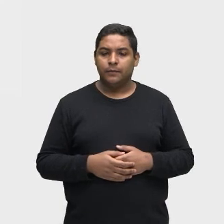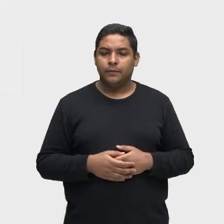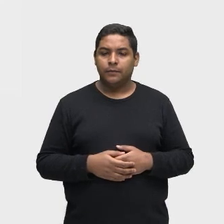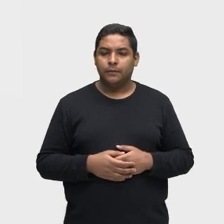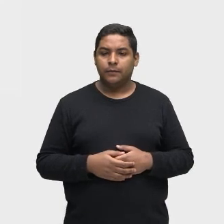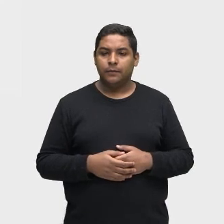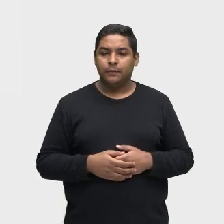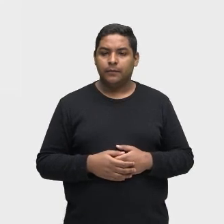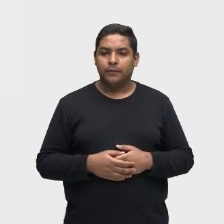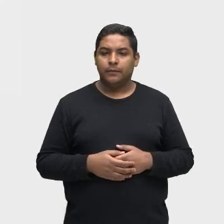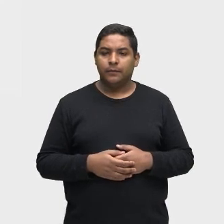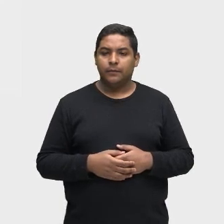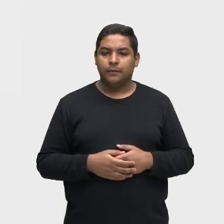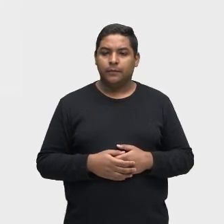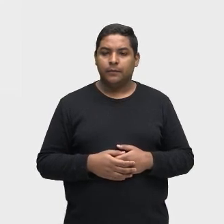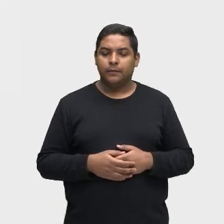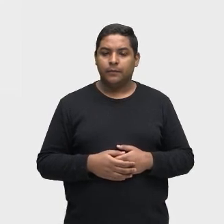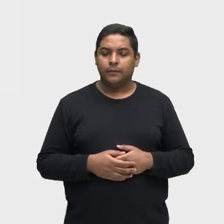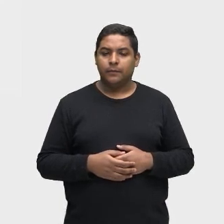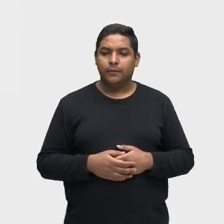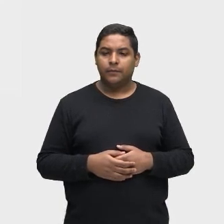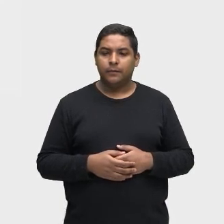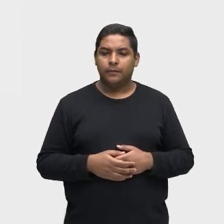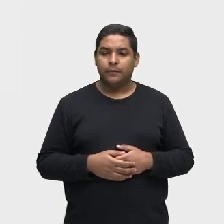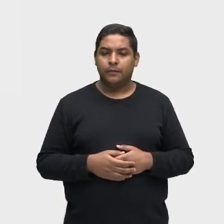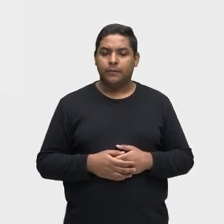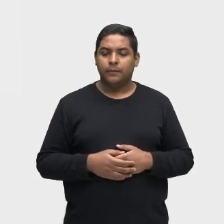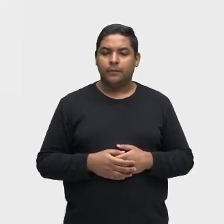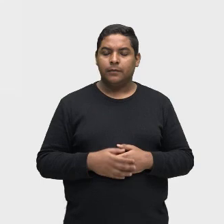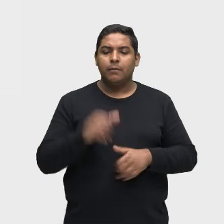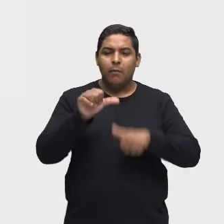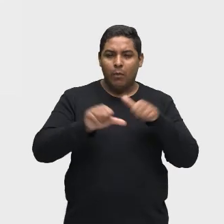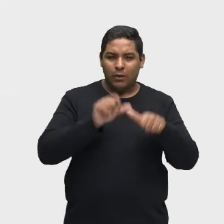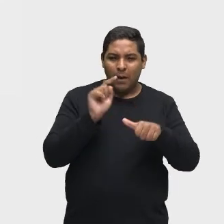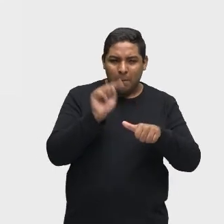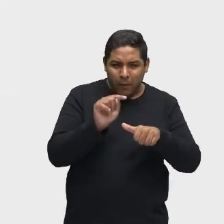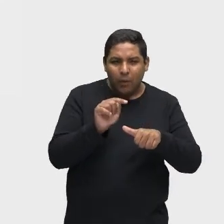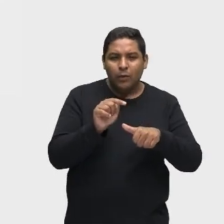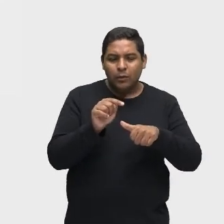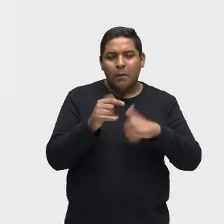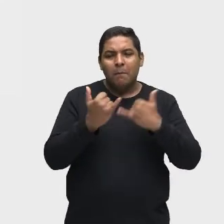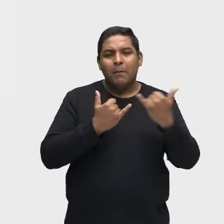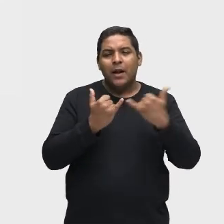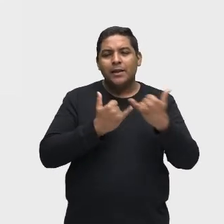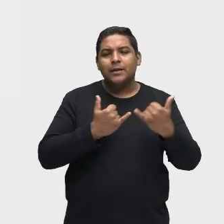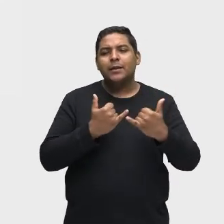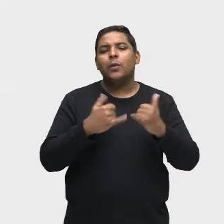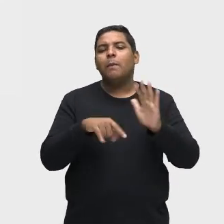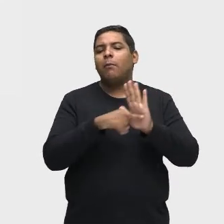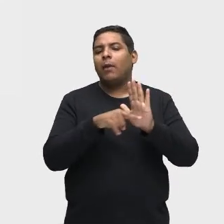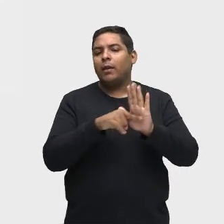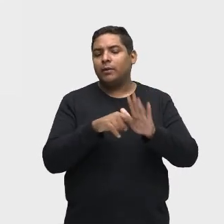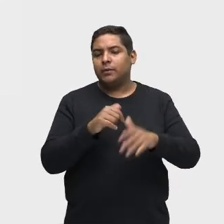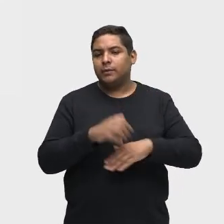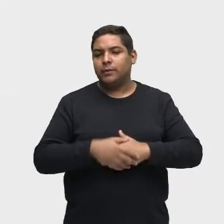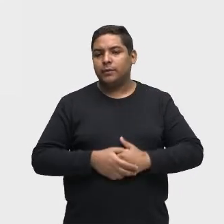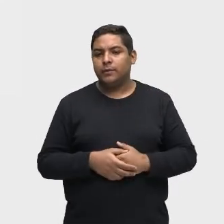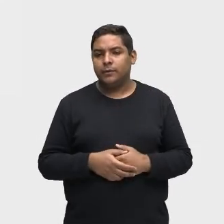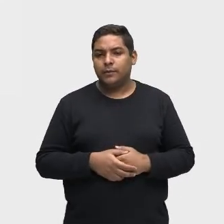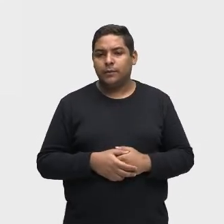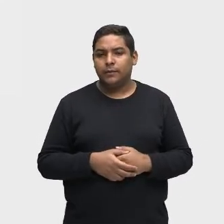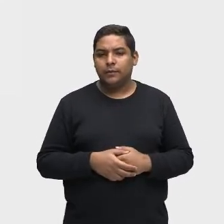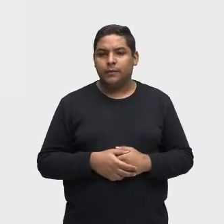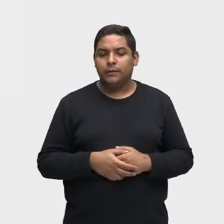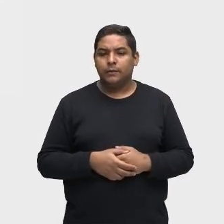colocar aqui o pontinho que ficou tipo um sinal de menos, tá, 9, né,